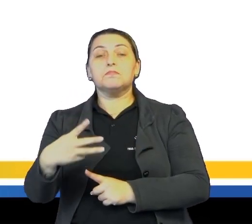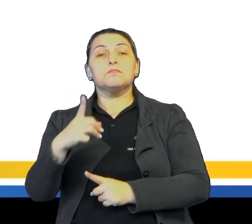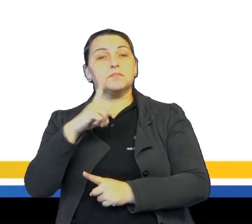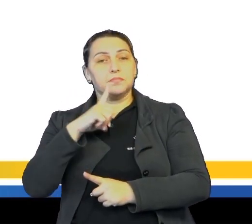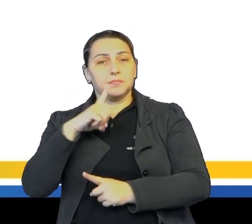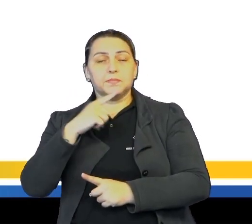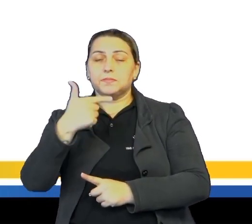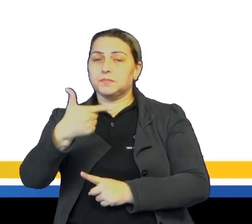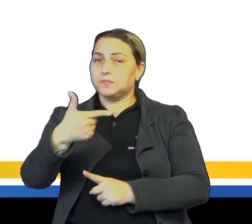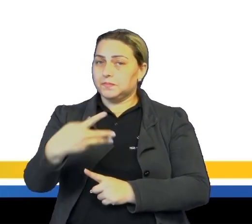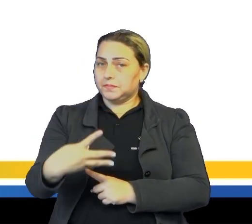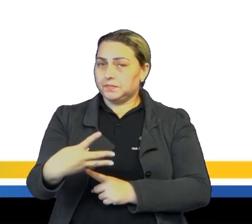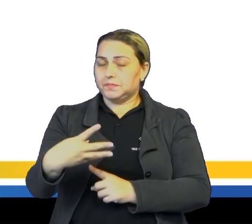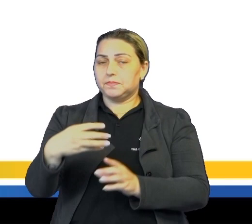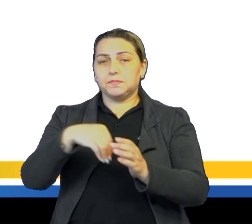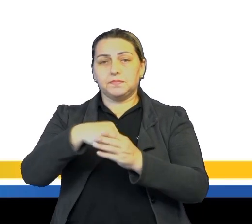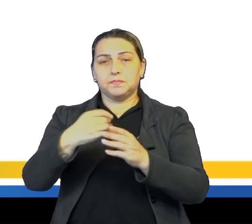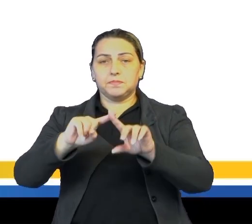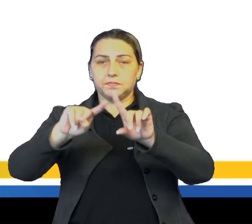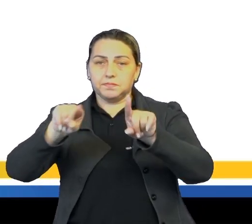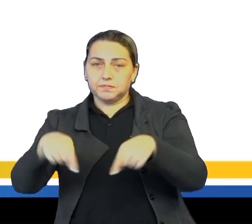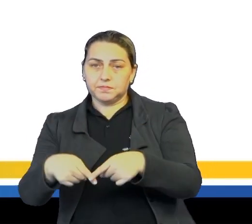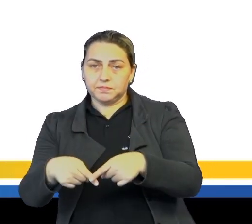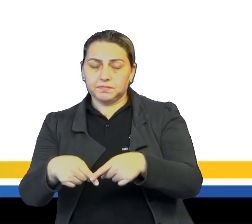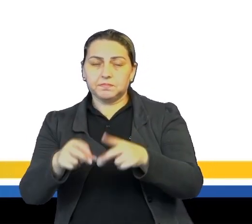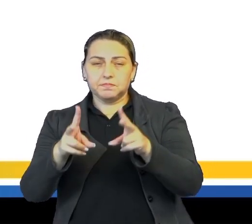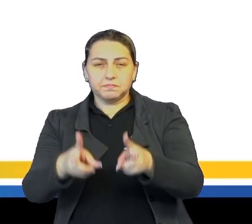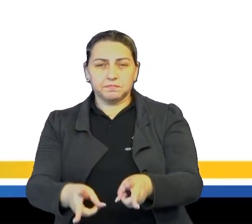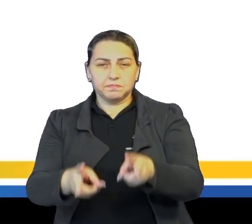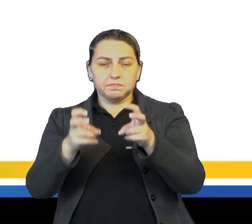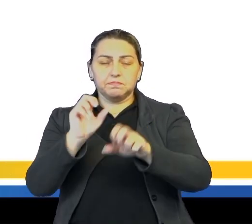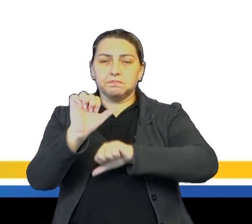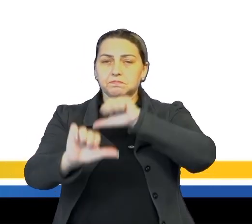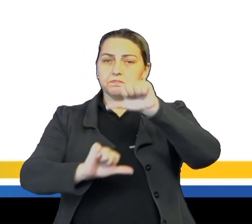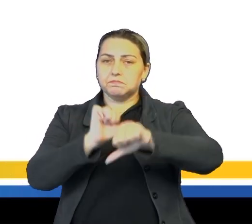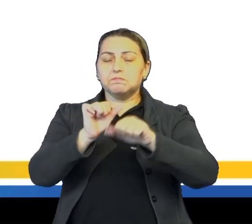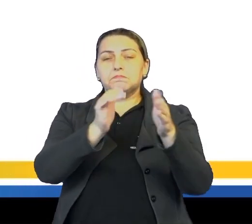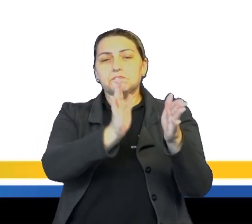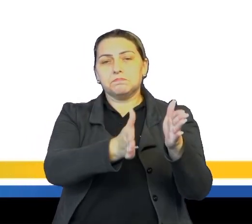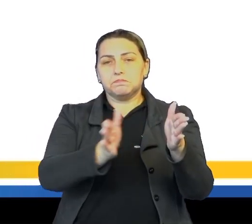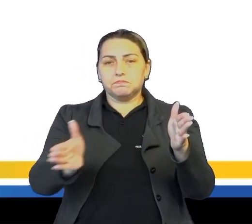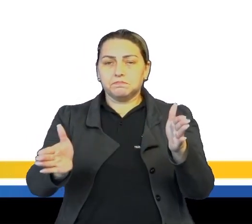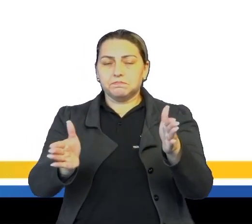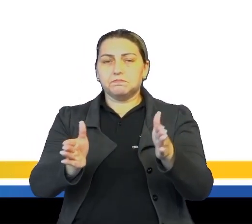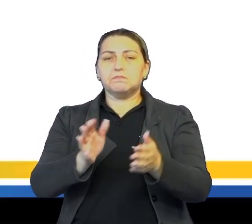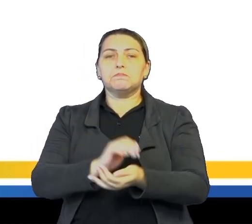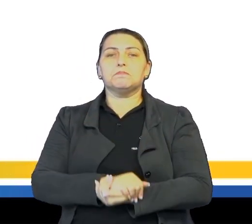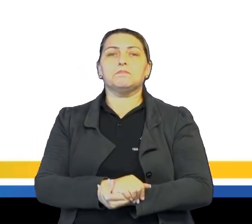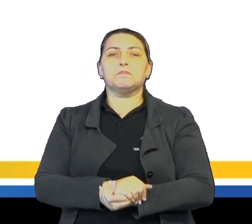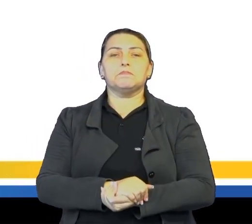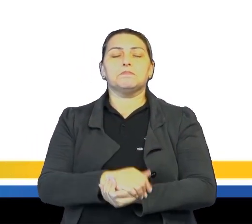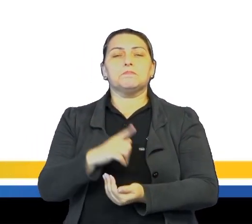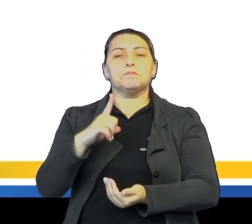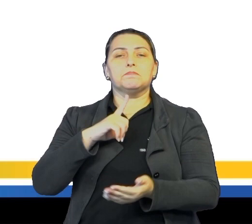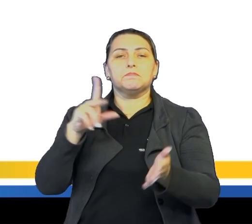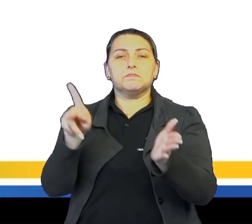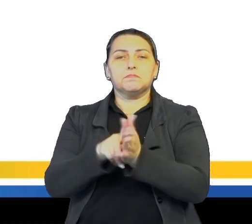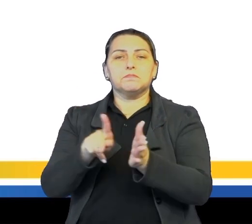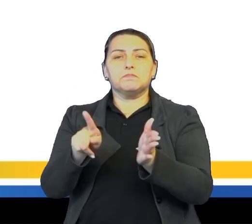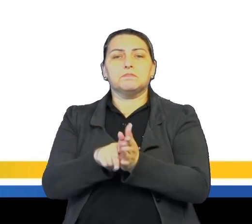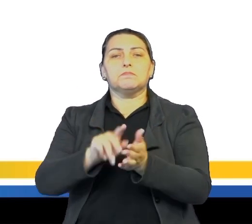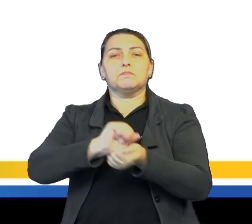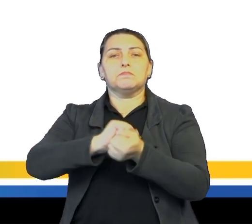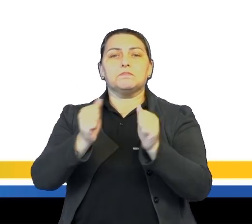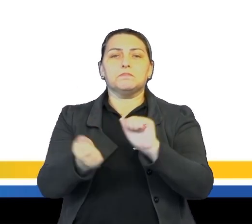aí nós temos o 24 fora do parentes e vocês perceberam que mudou só a ordem aí do ladinho nós vamos ter a propriedade